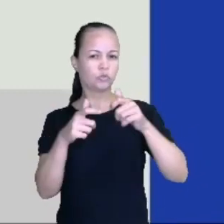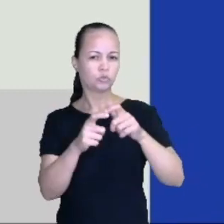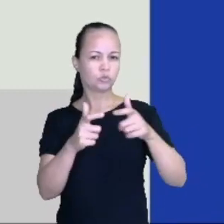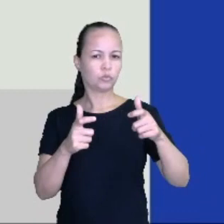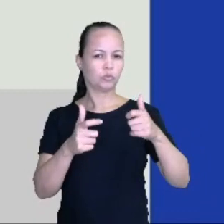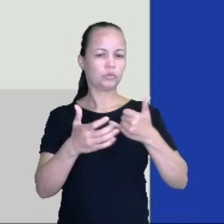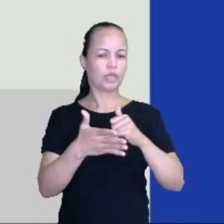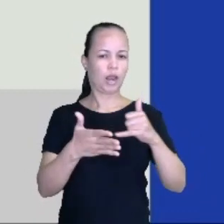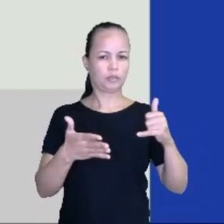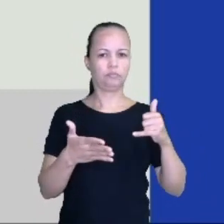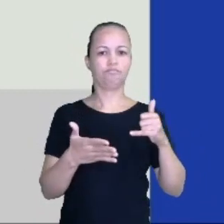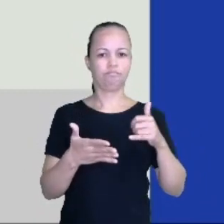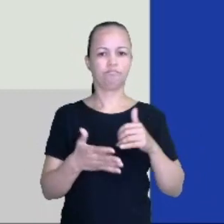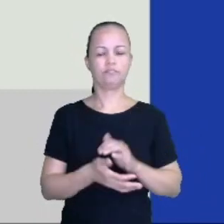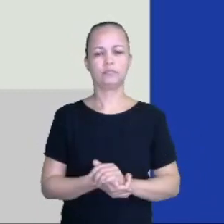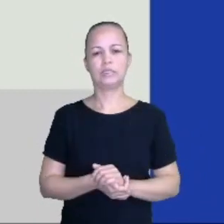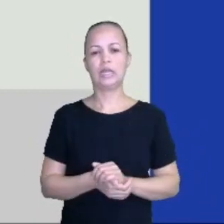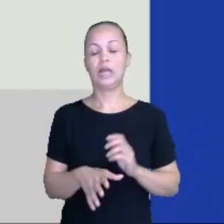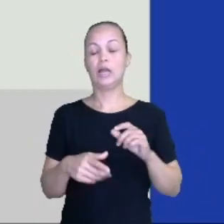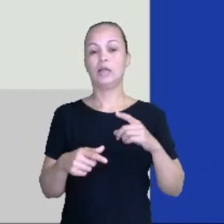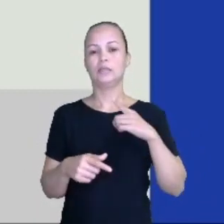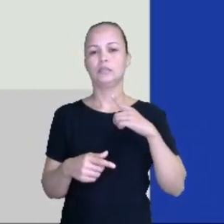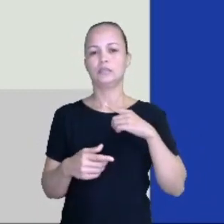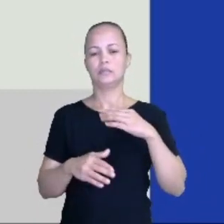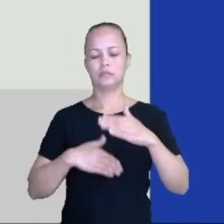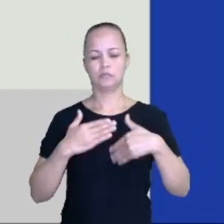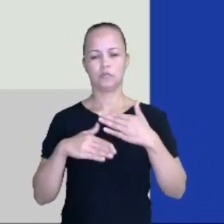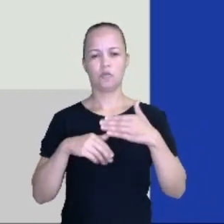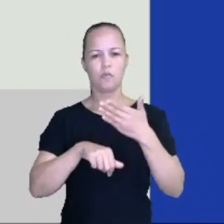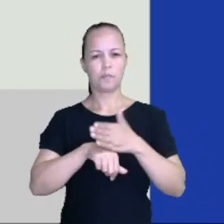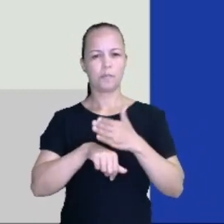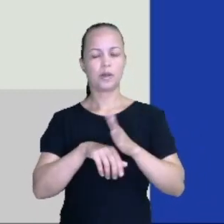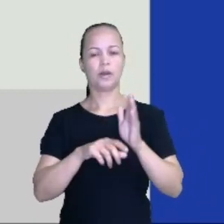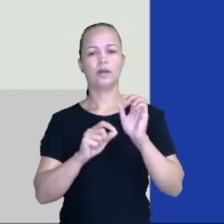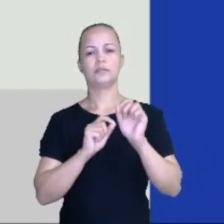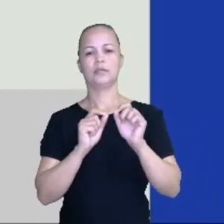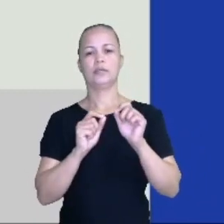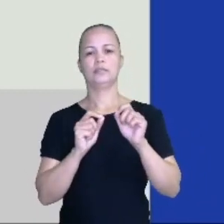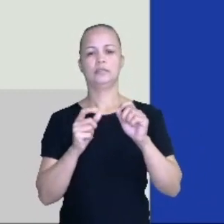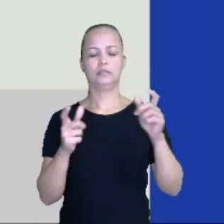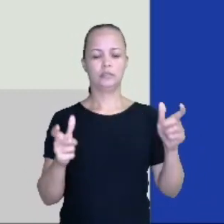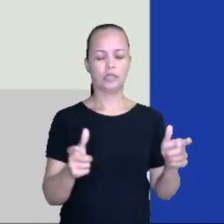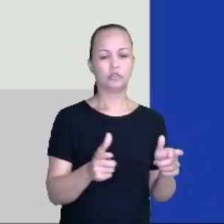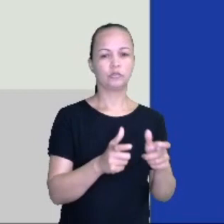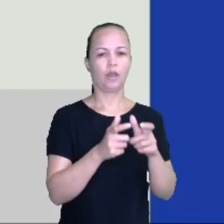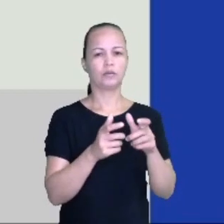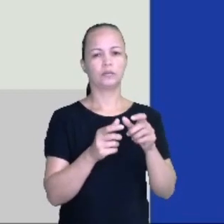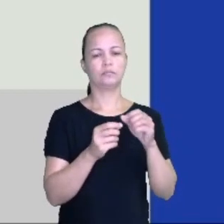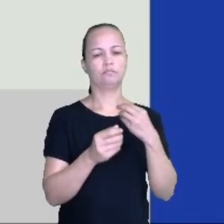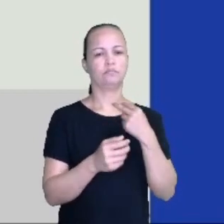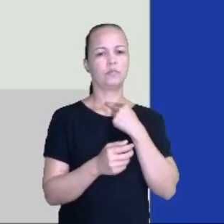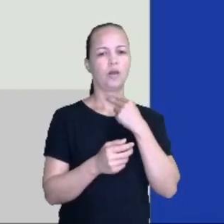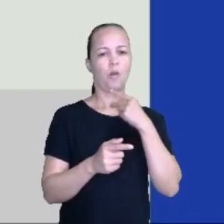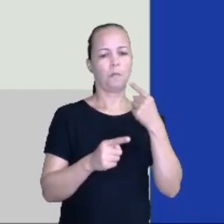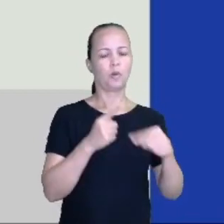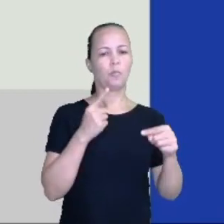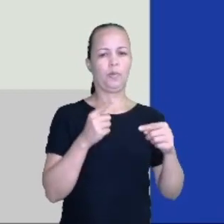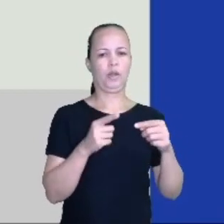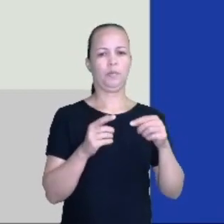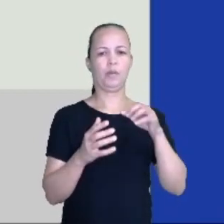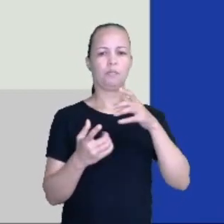de resíduo. Então, devemos desenvolver uma prática de descarte que não agrida ao meio ambiente e encaminhar